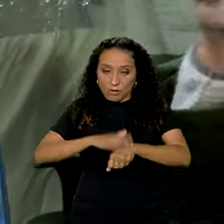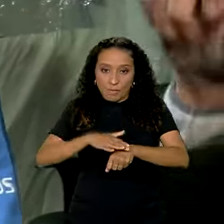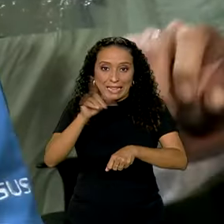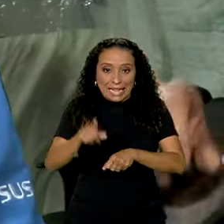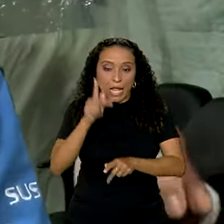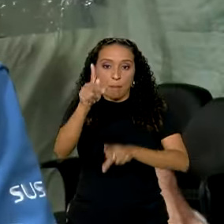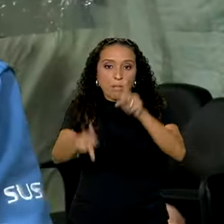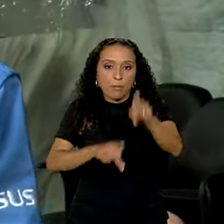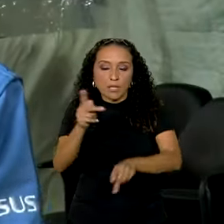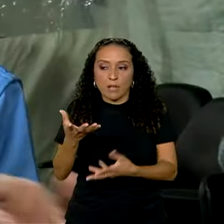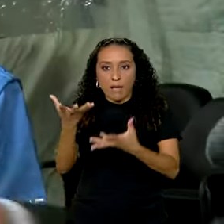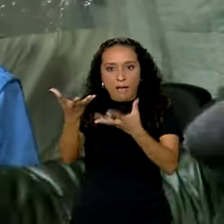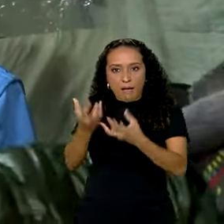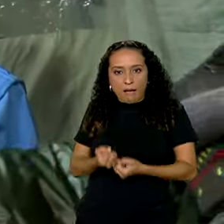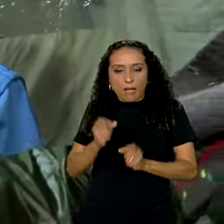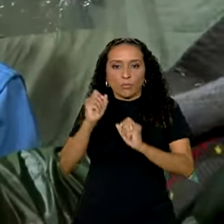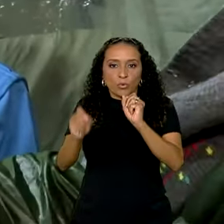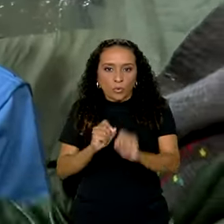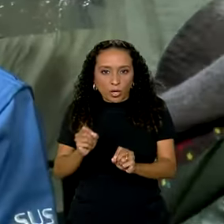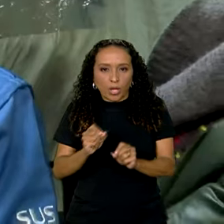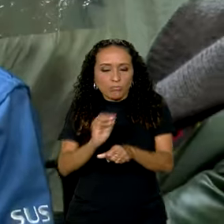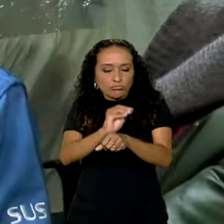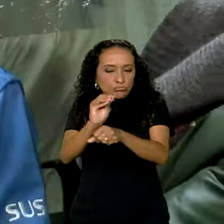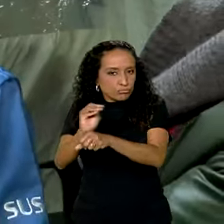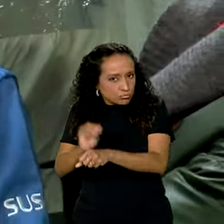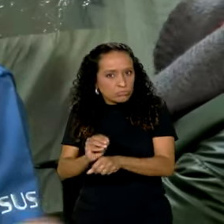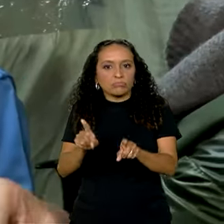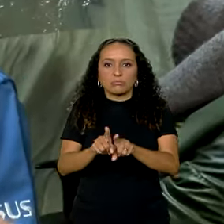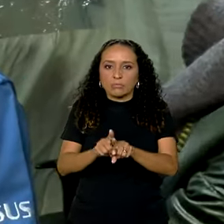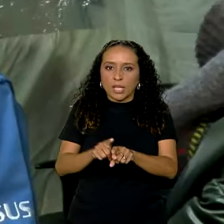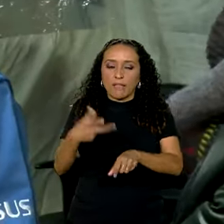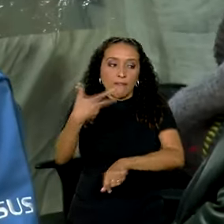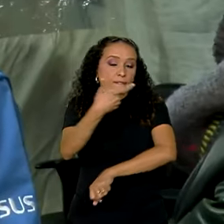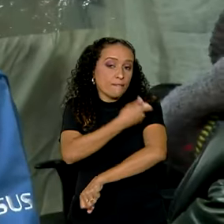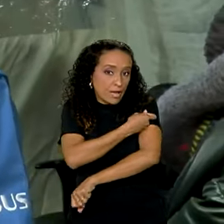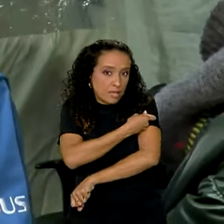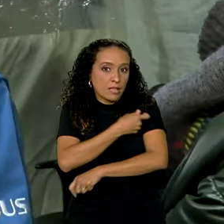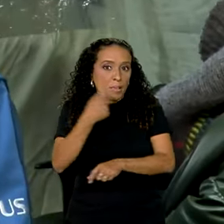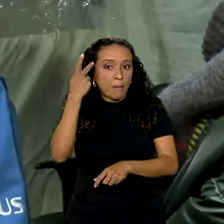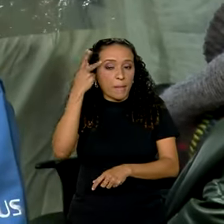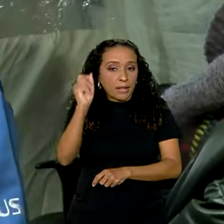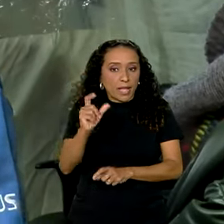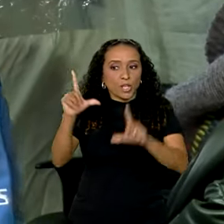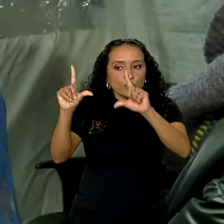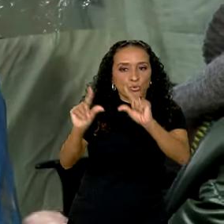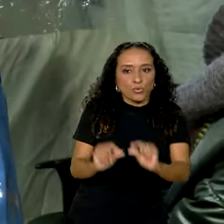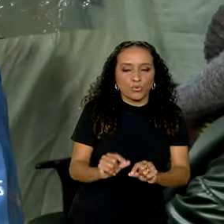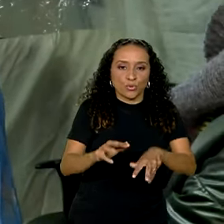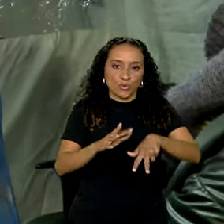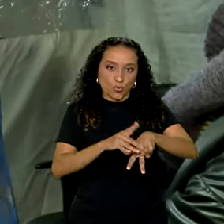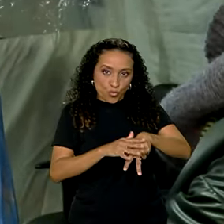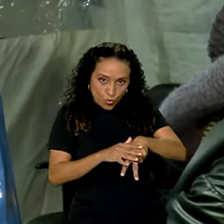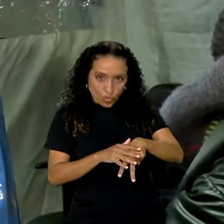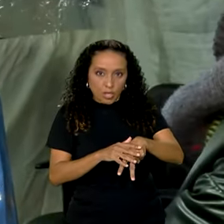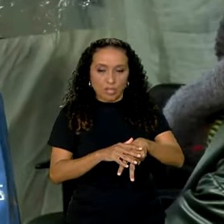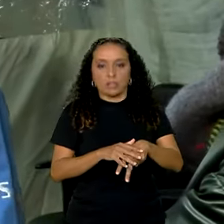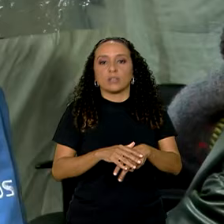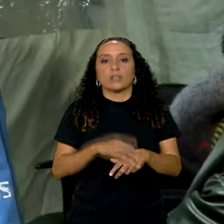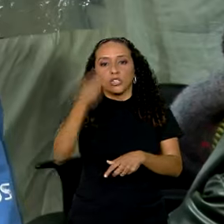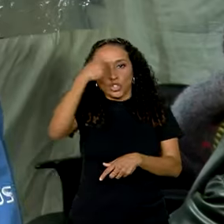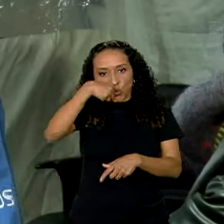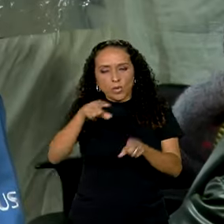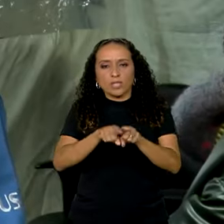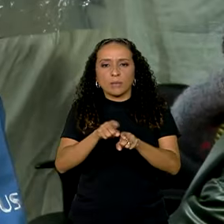população receba, né, receba esse cuidado, seja vacinado para que a gente possa diminuir os casos de influenza. Tem